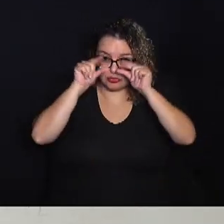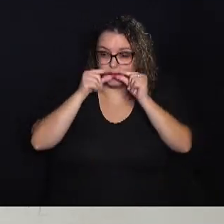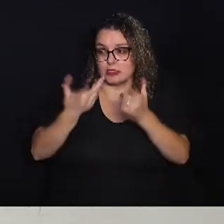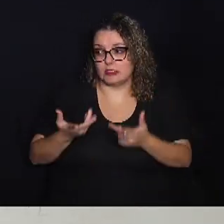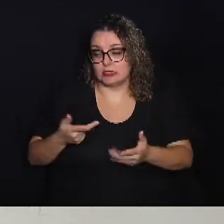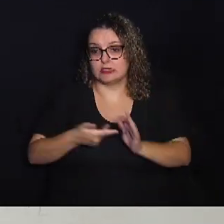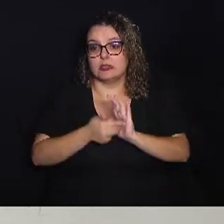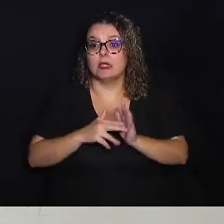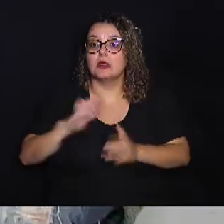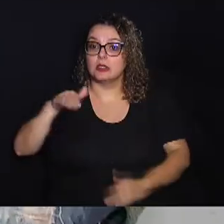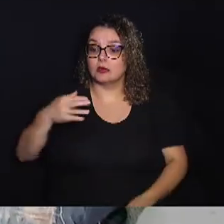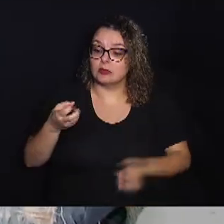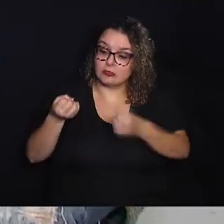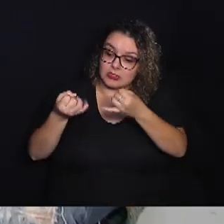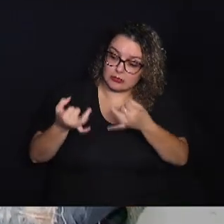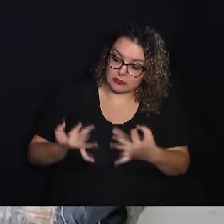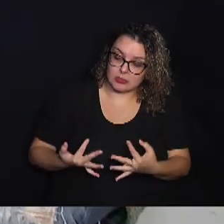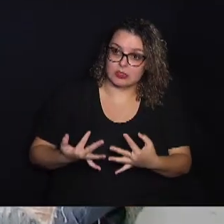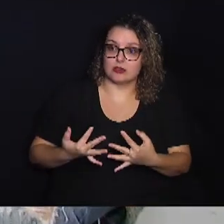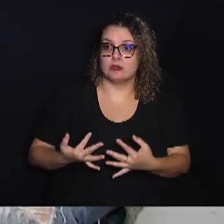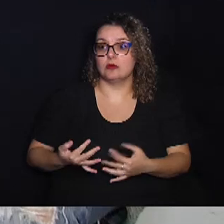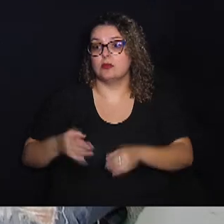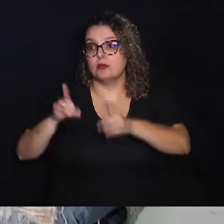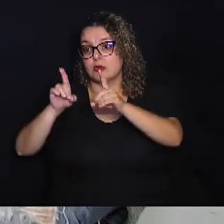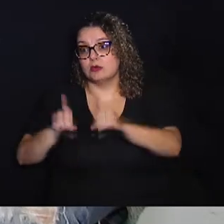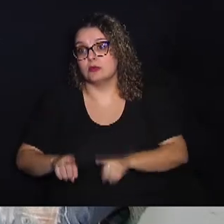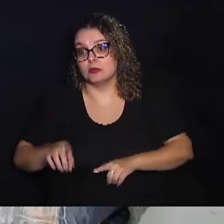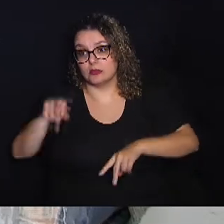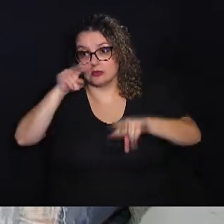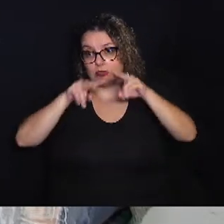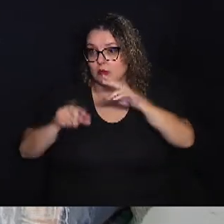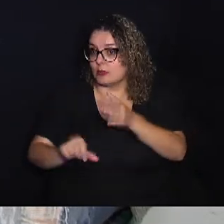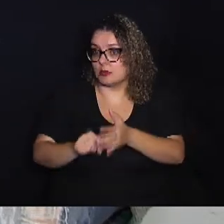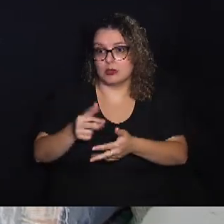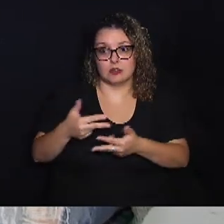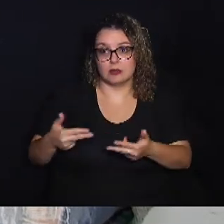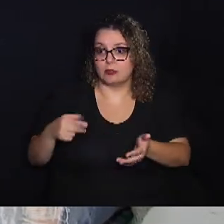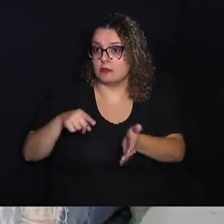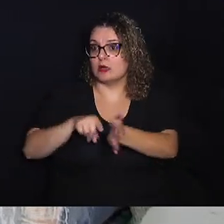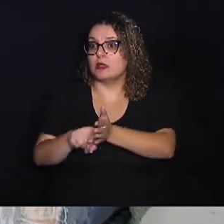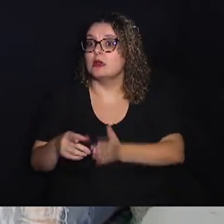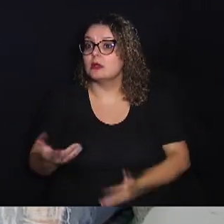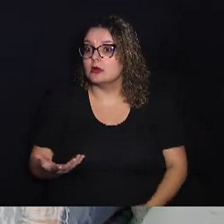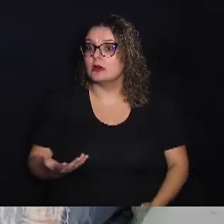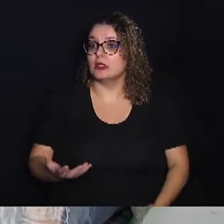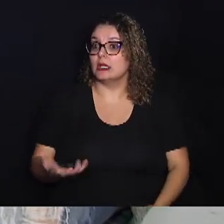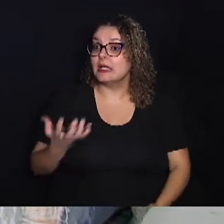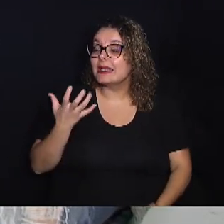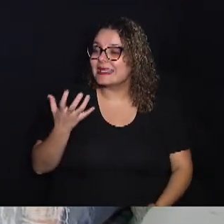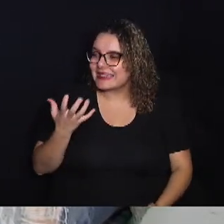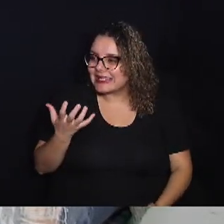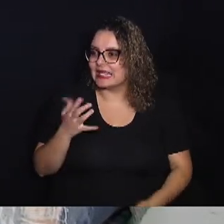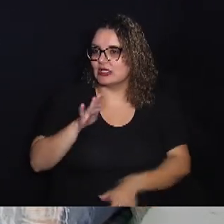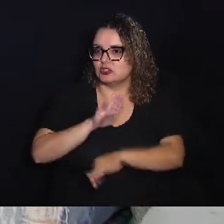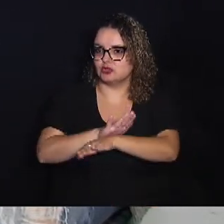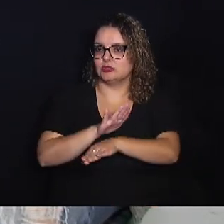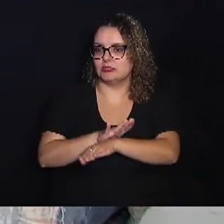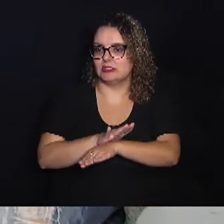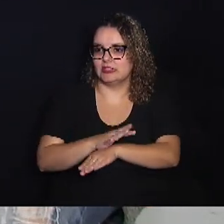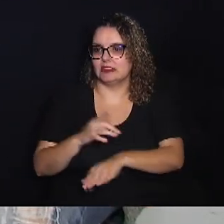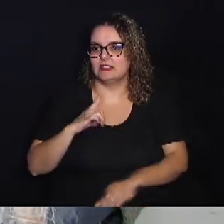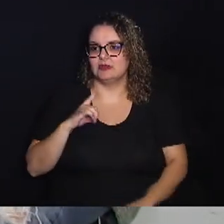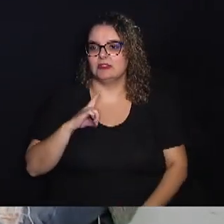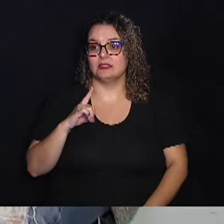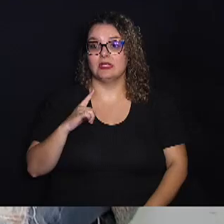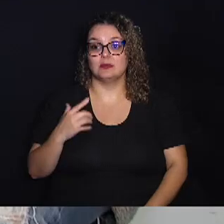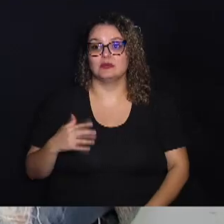vai orientar um deficiente visual, a primeira coisa que você tem que fazer é perguntar para ele se ele quer a sua ajuda. E nós temos mania, né, de